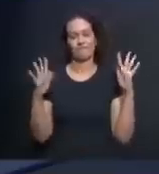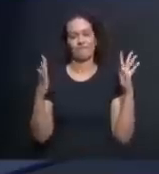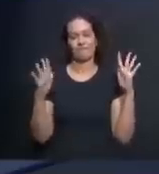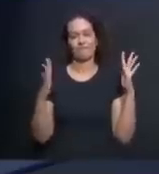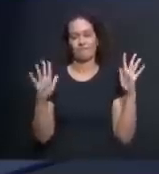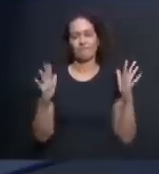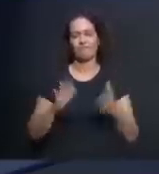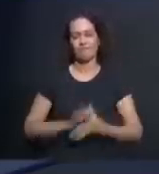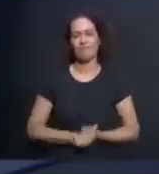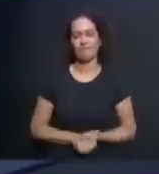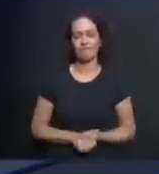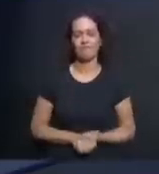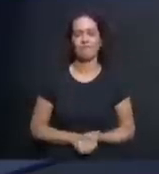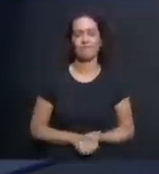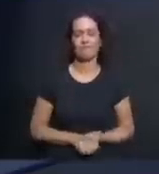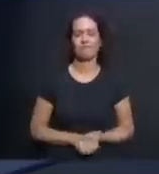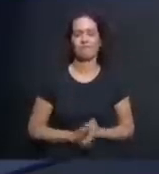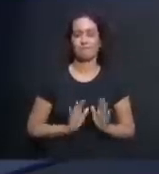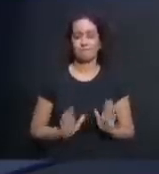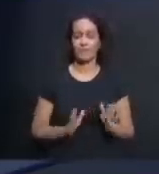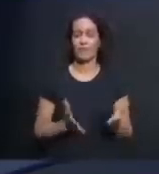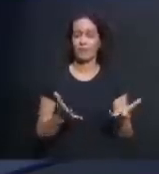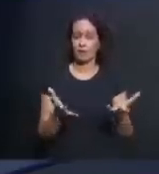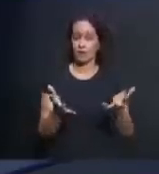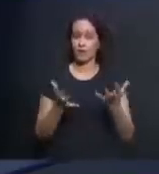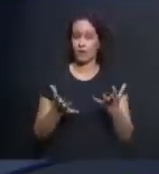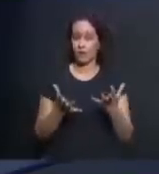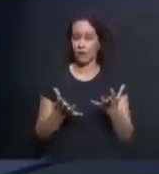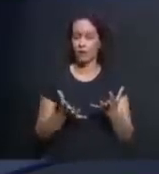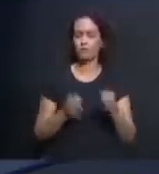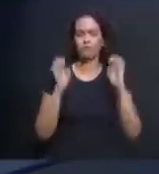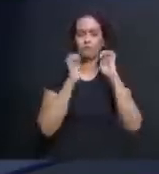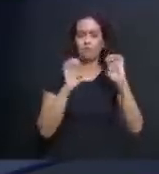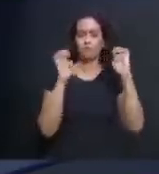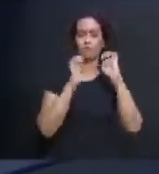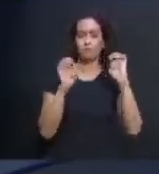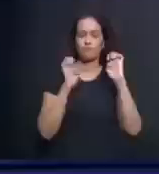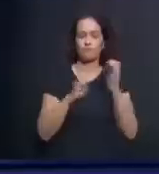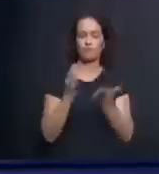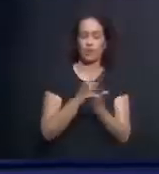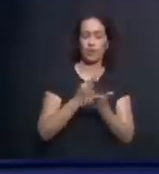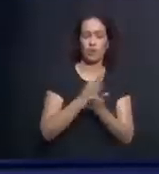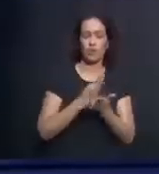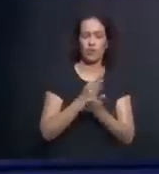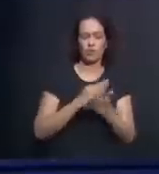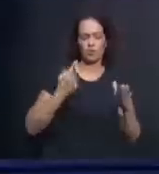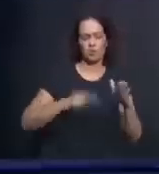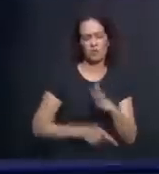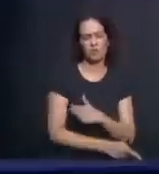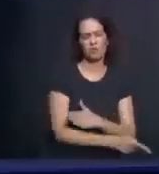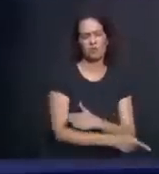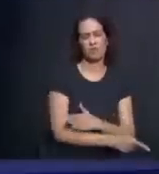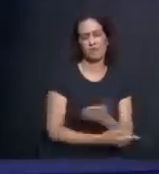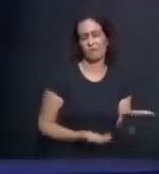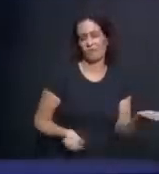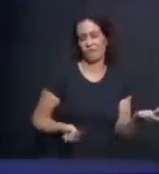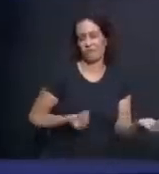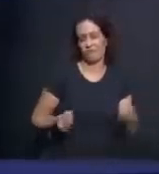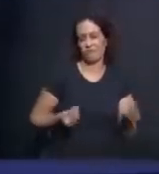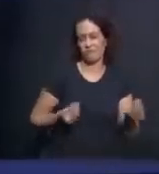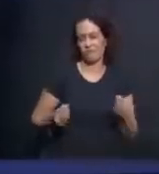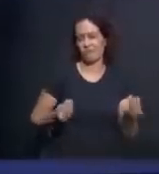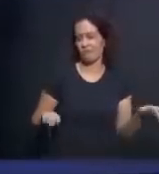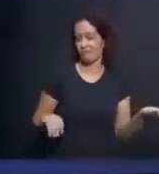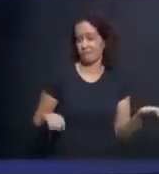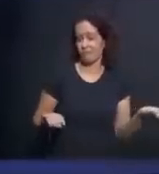Não, eu quero ganhar uma geração rasa. Falando teologia profunda. Flor, você está em